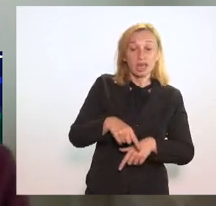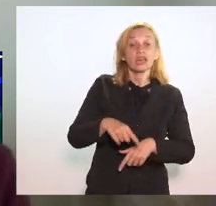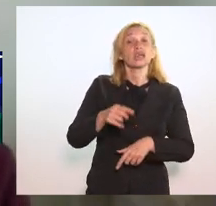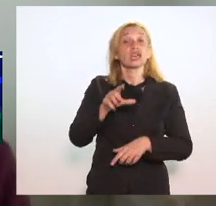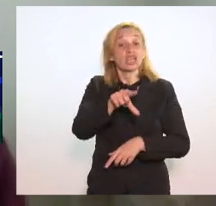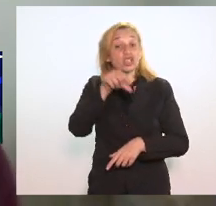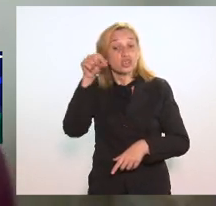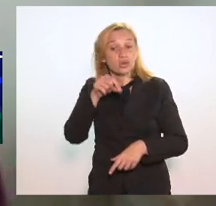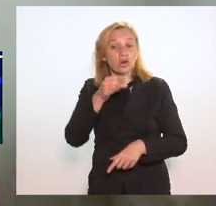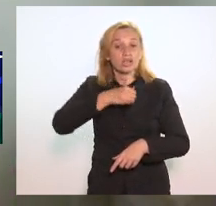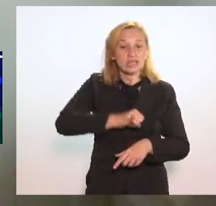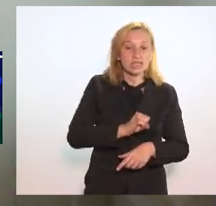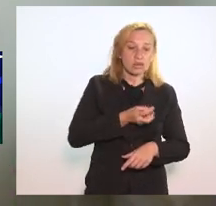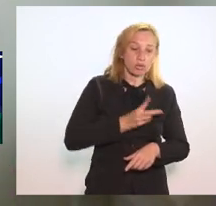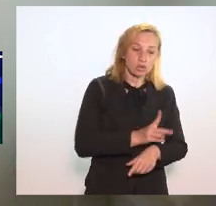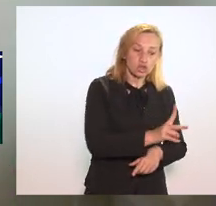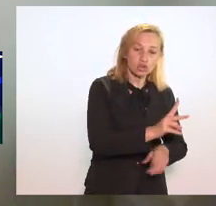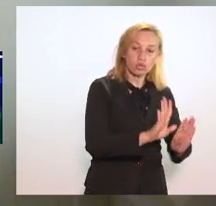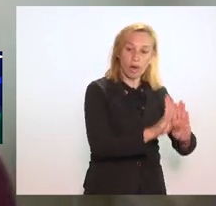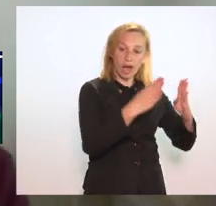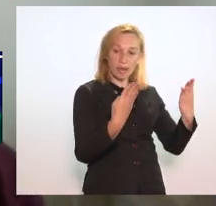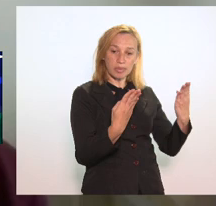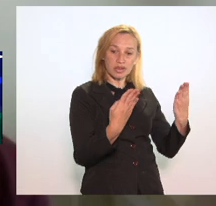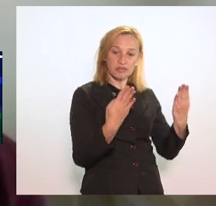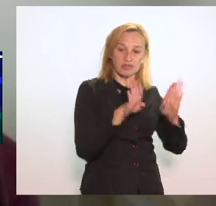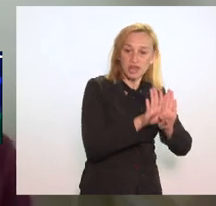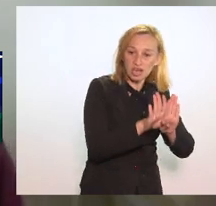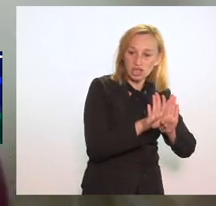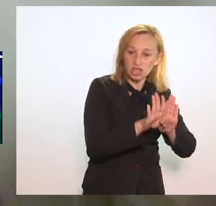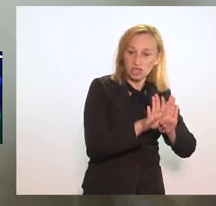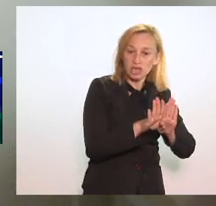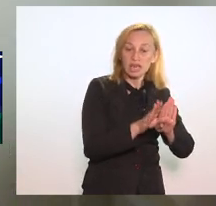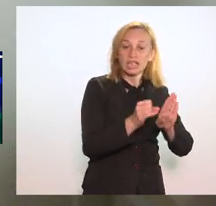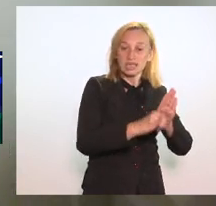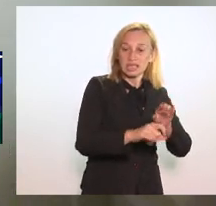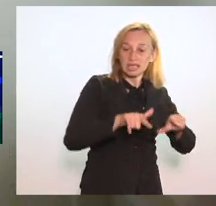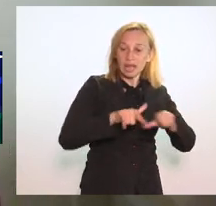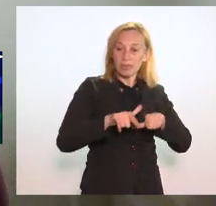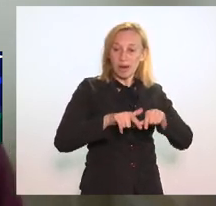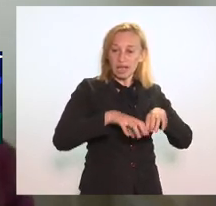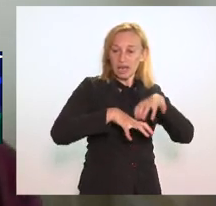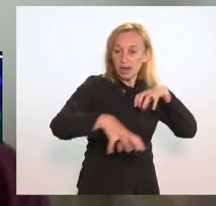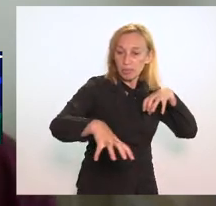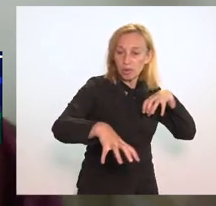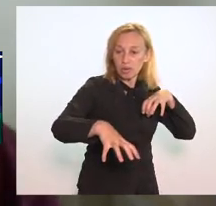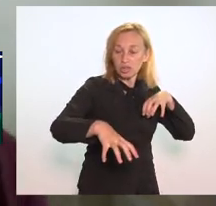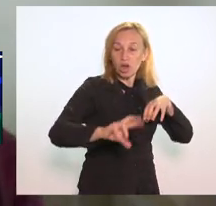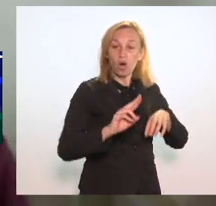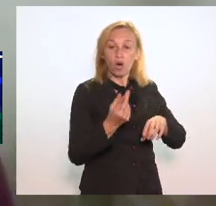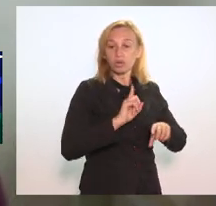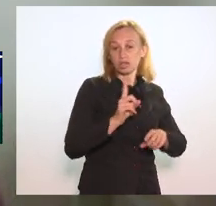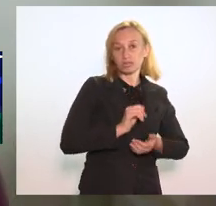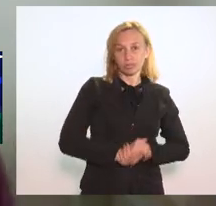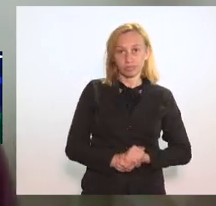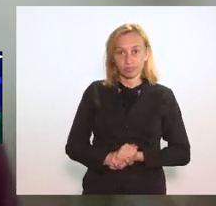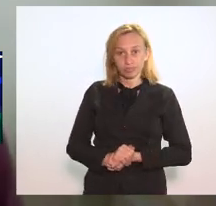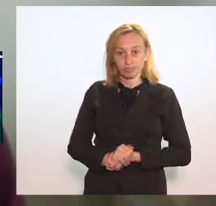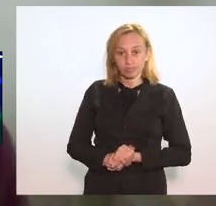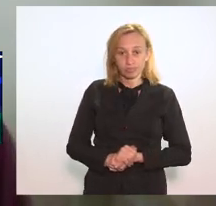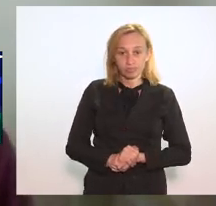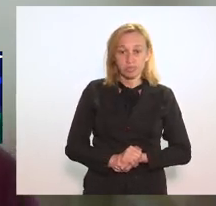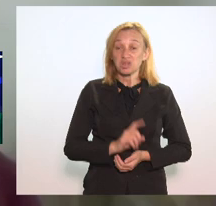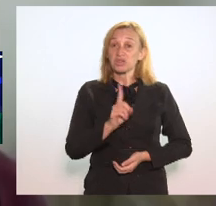decide se o estabelecimento abre não abre se trabalha de forma remota ou não trabalha de forma remota